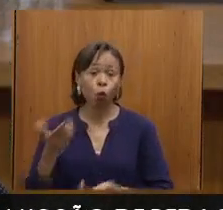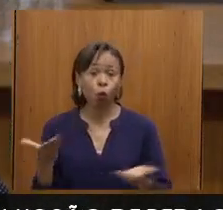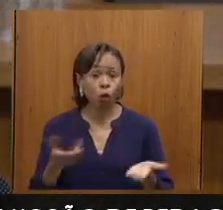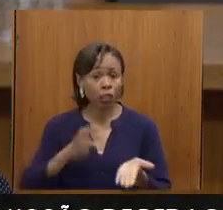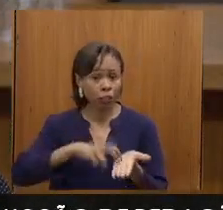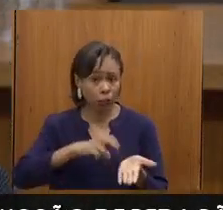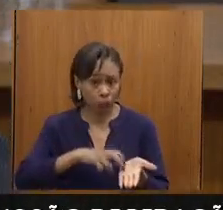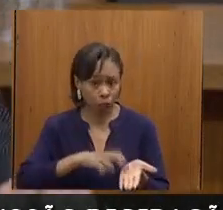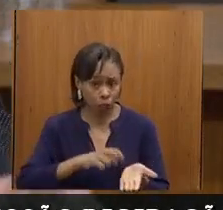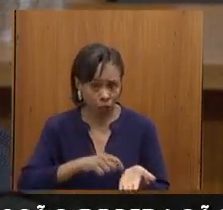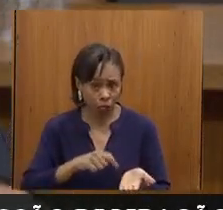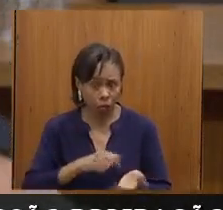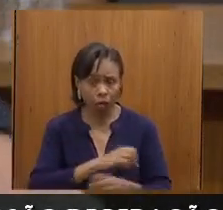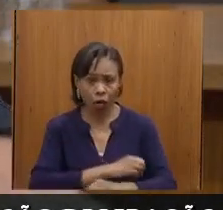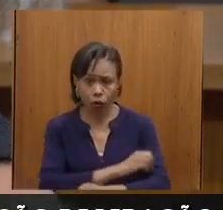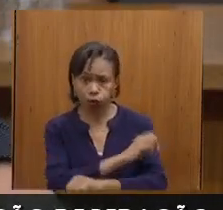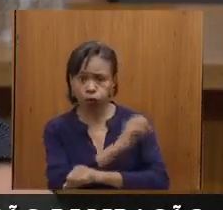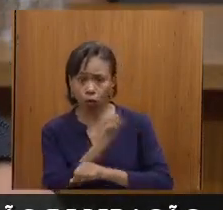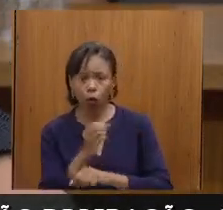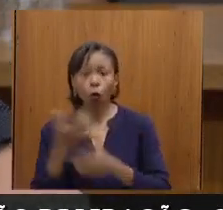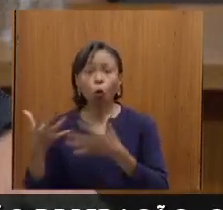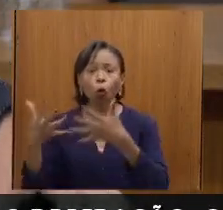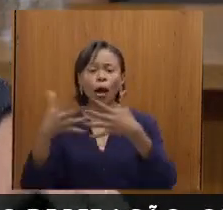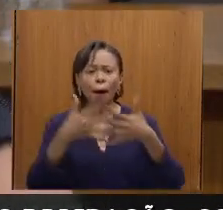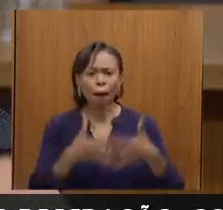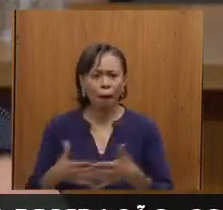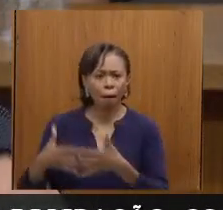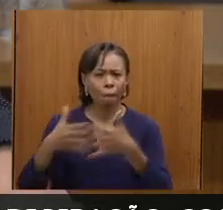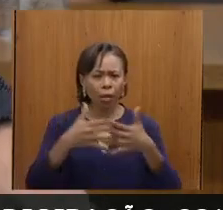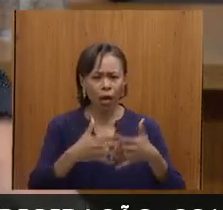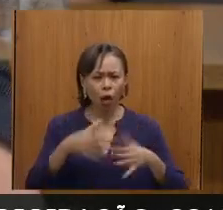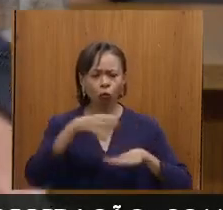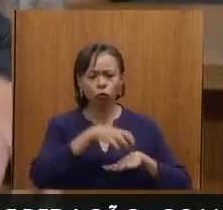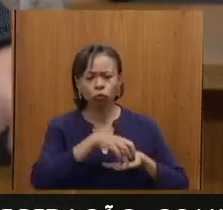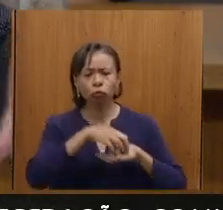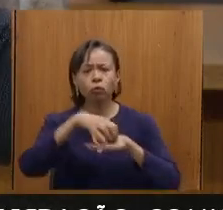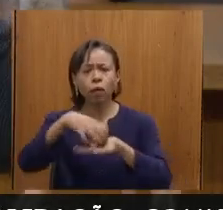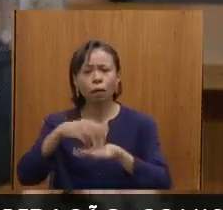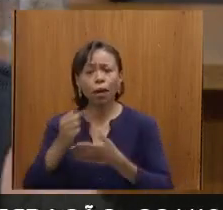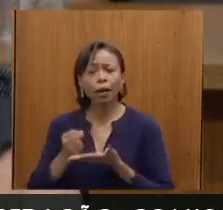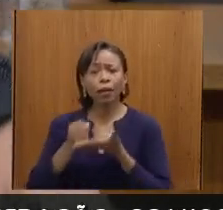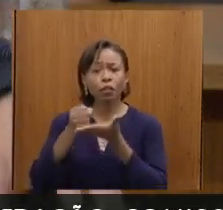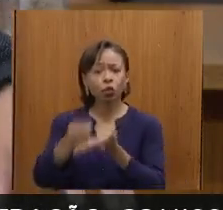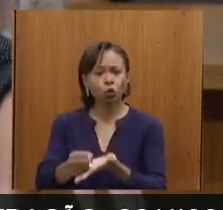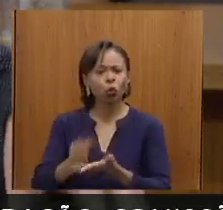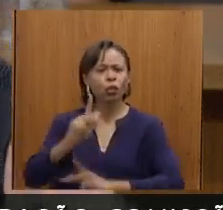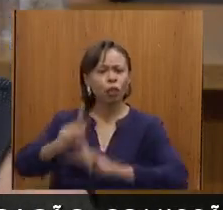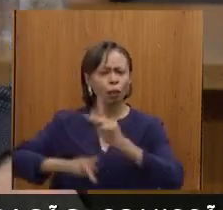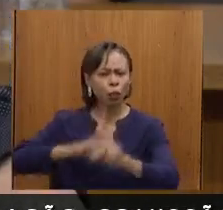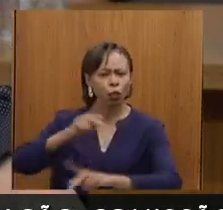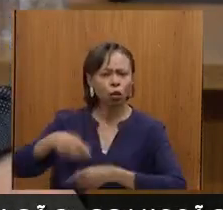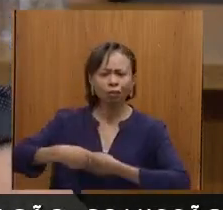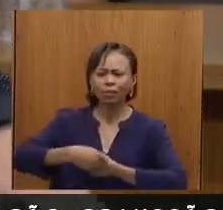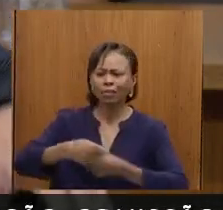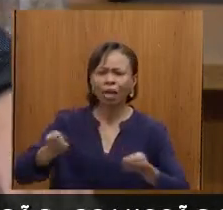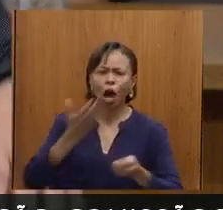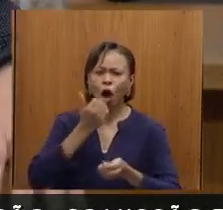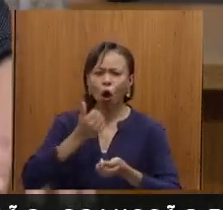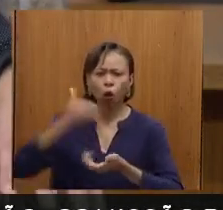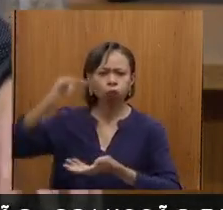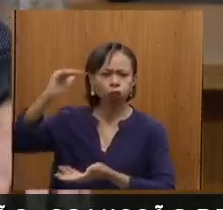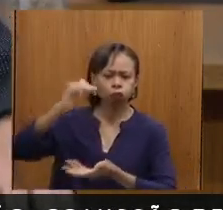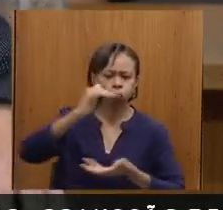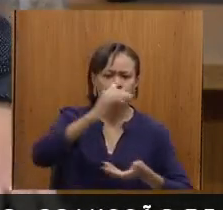do dia, os caminhões da Defesa Civil para o sistema de ajuda humanitária, distribuição de cestas básicas.